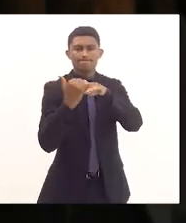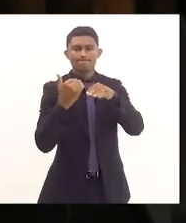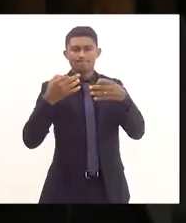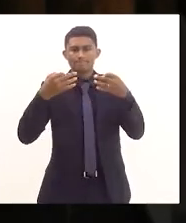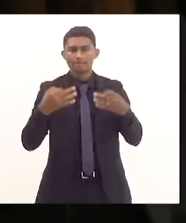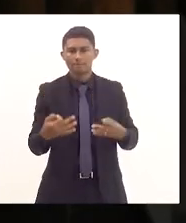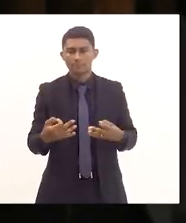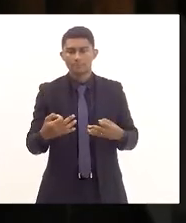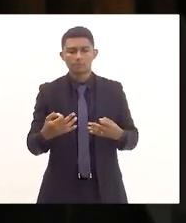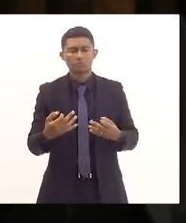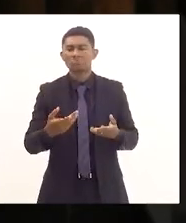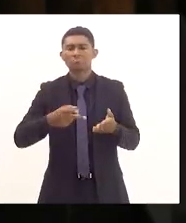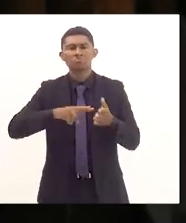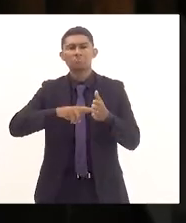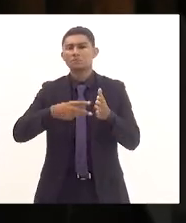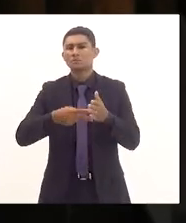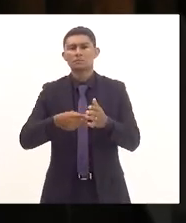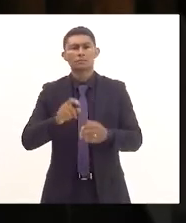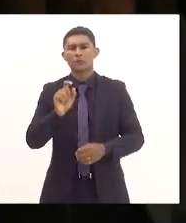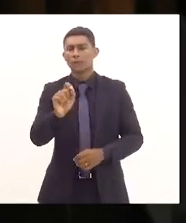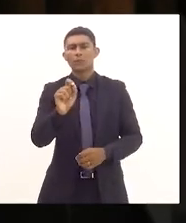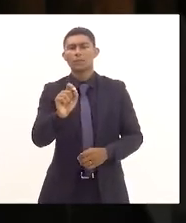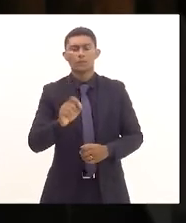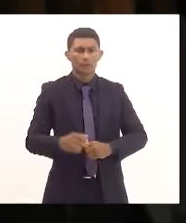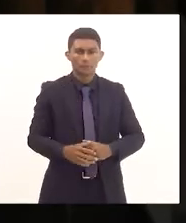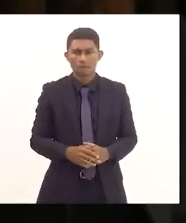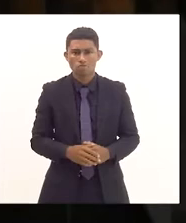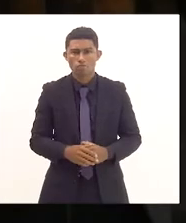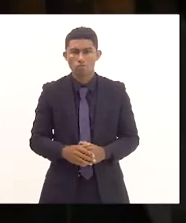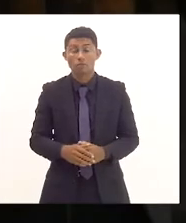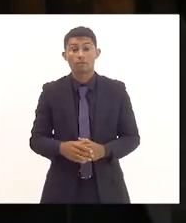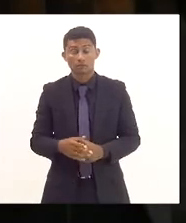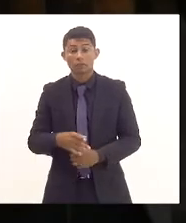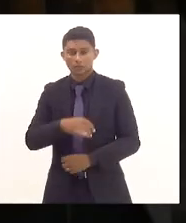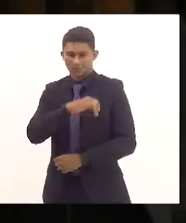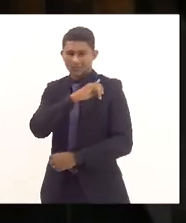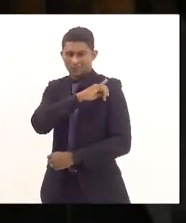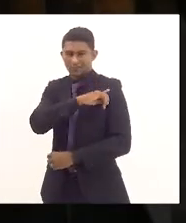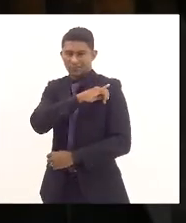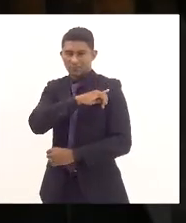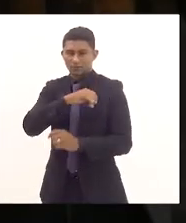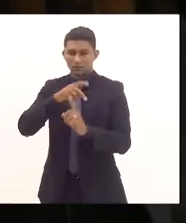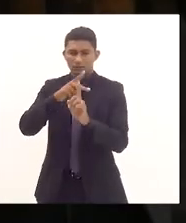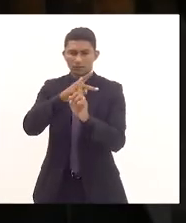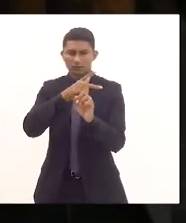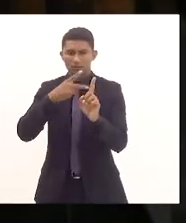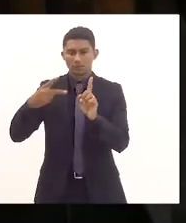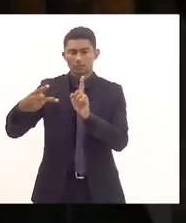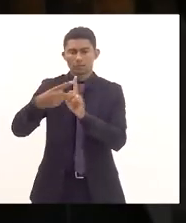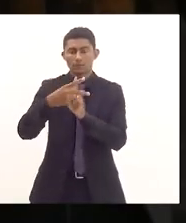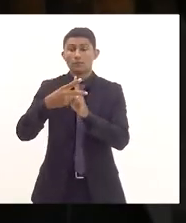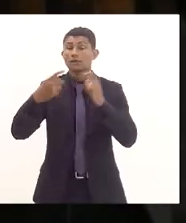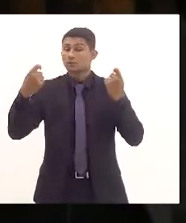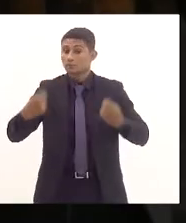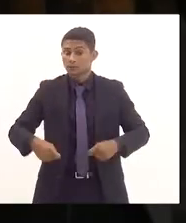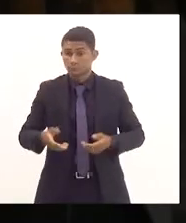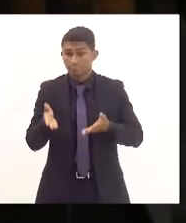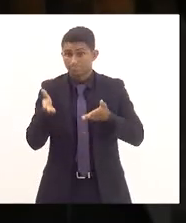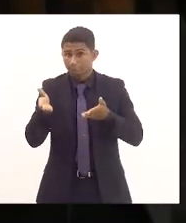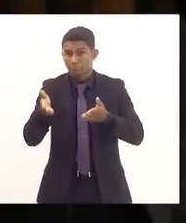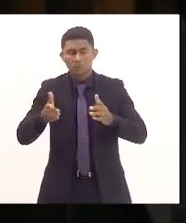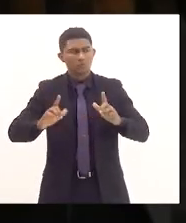que nesse caso o rio presidência tome a iniciativa